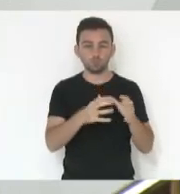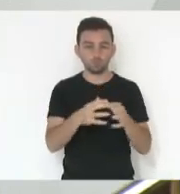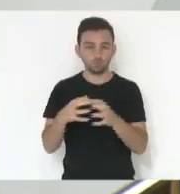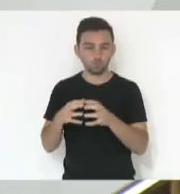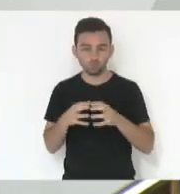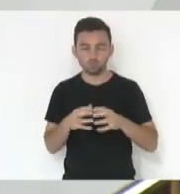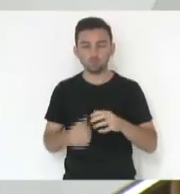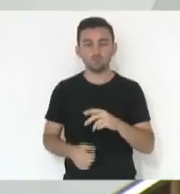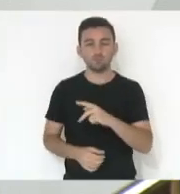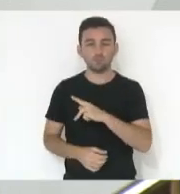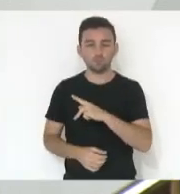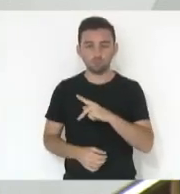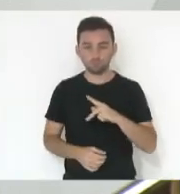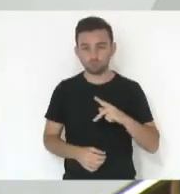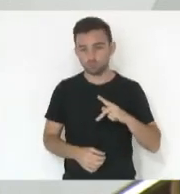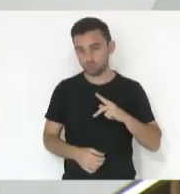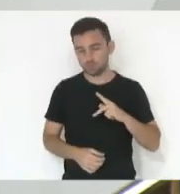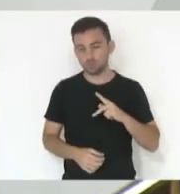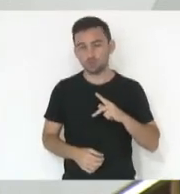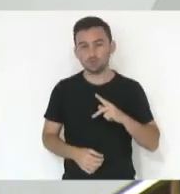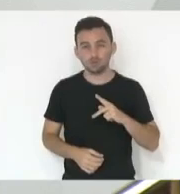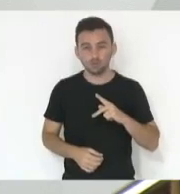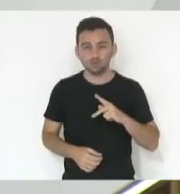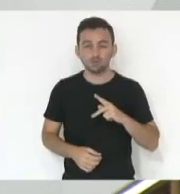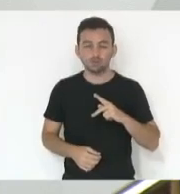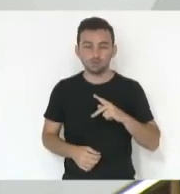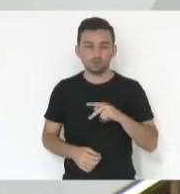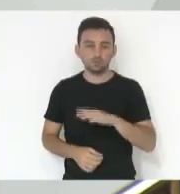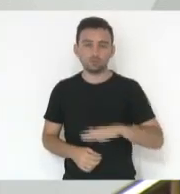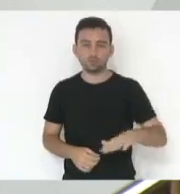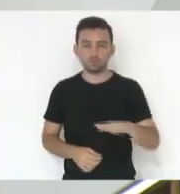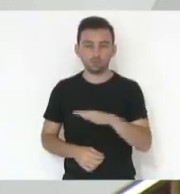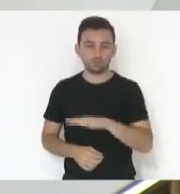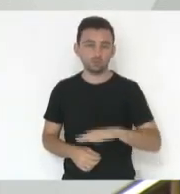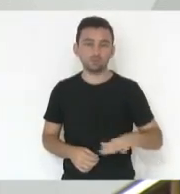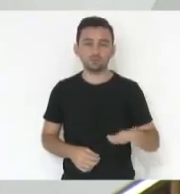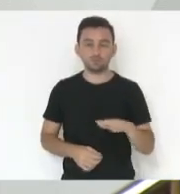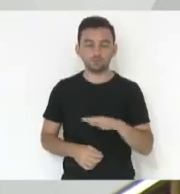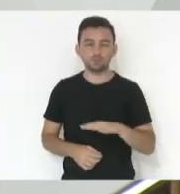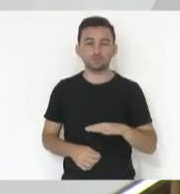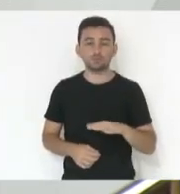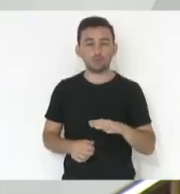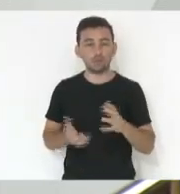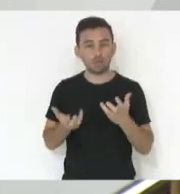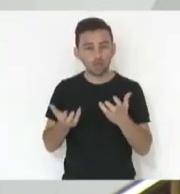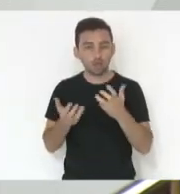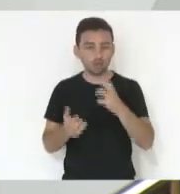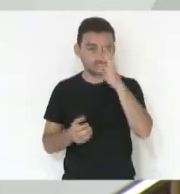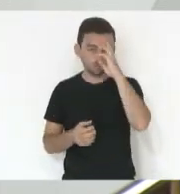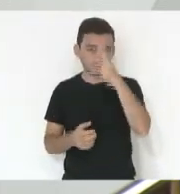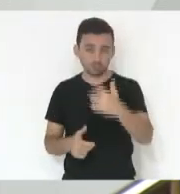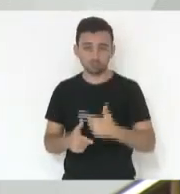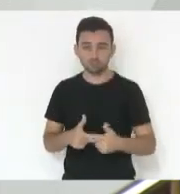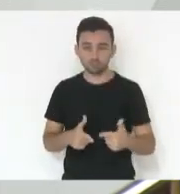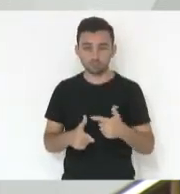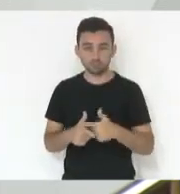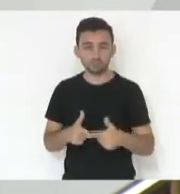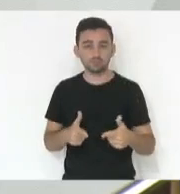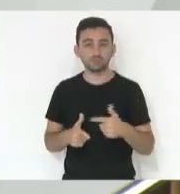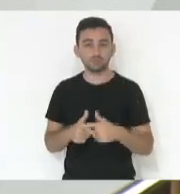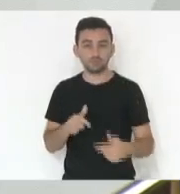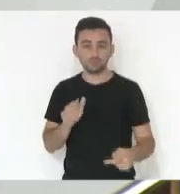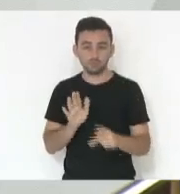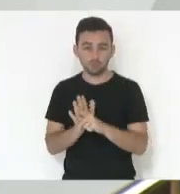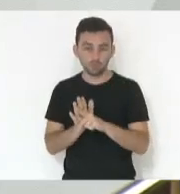políticas públicas que buscam soluções públicas para problemas que